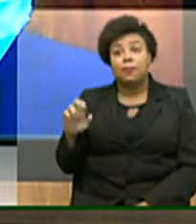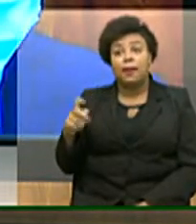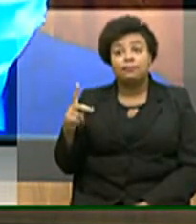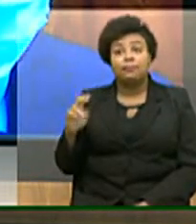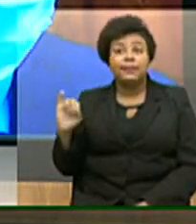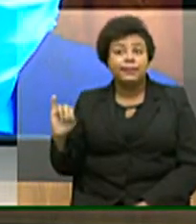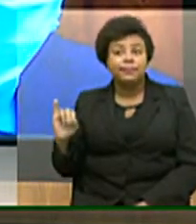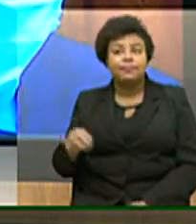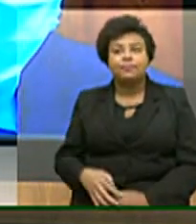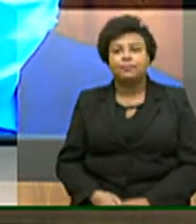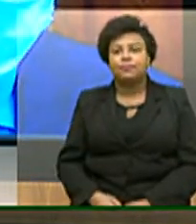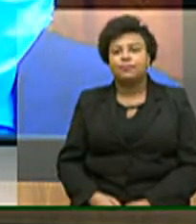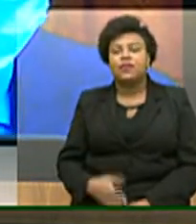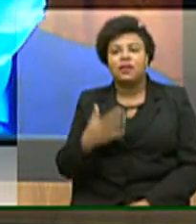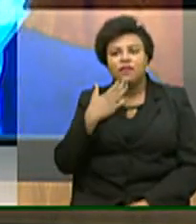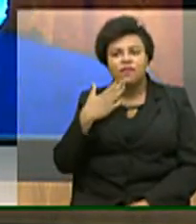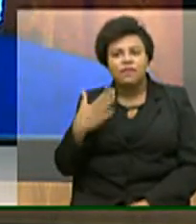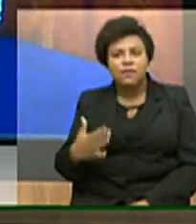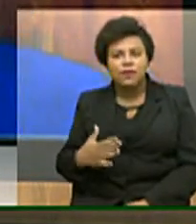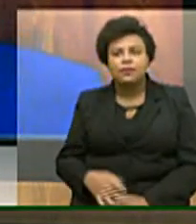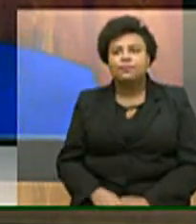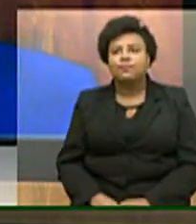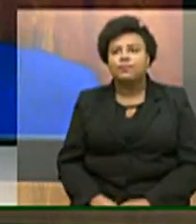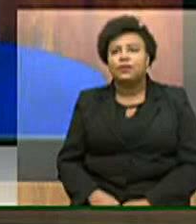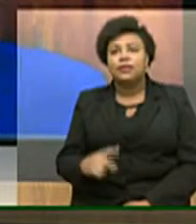Vargas. Favorável.